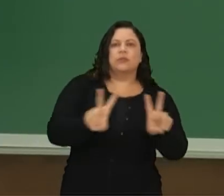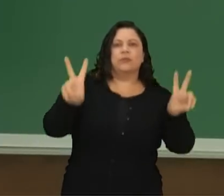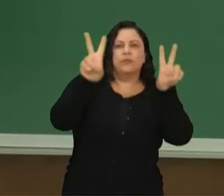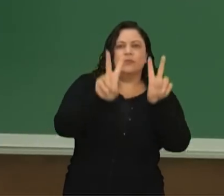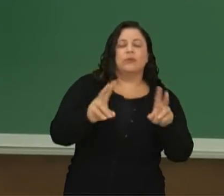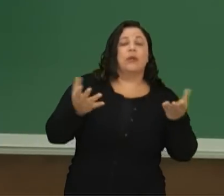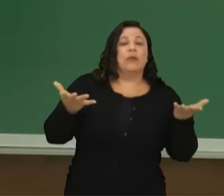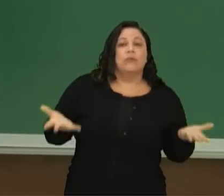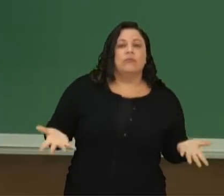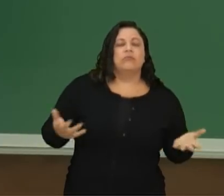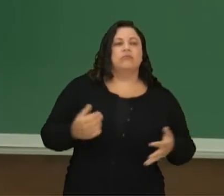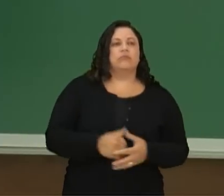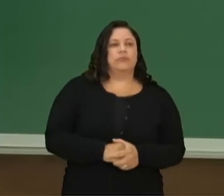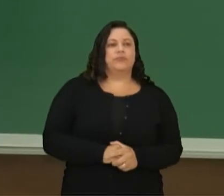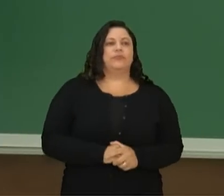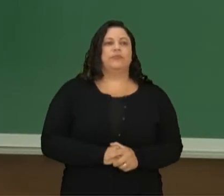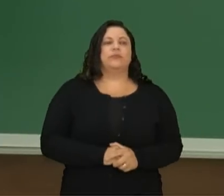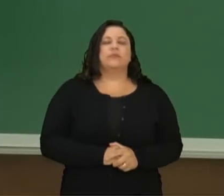vejamos aqui, ó.